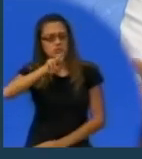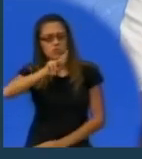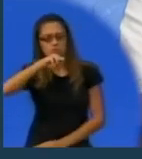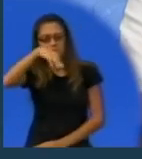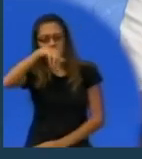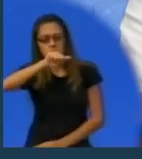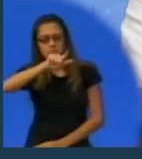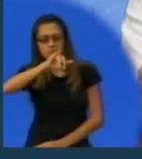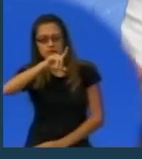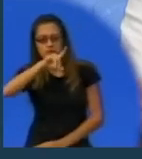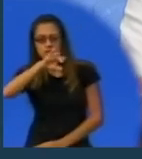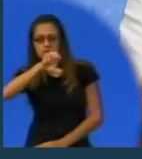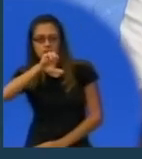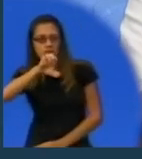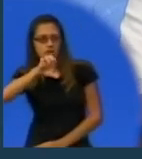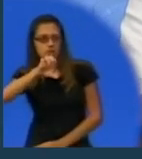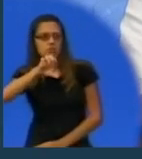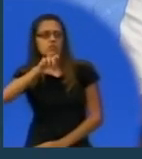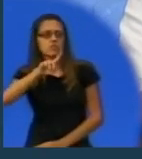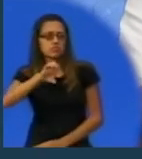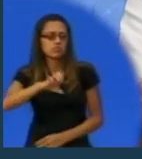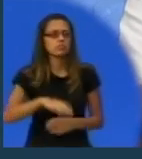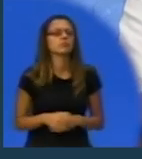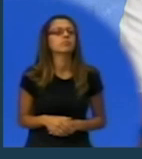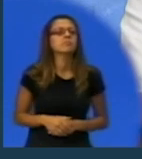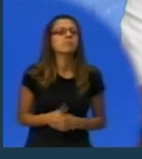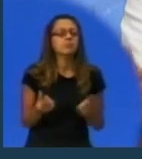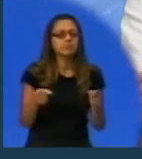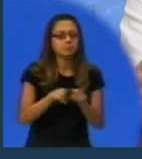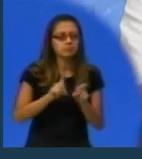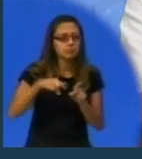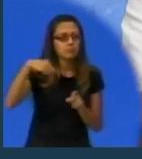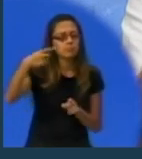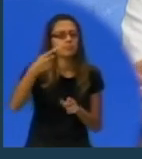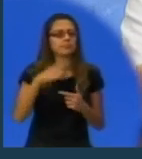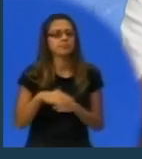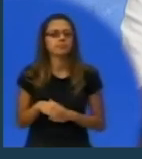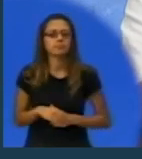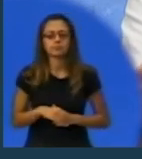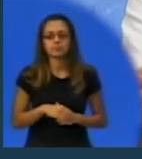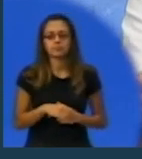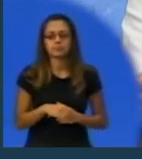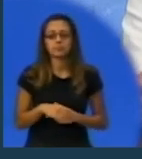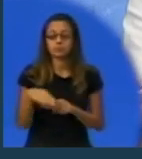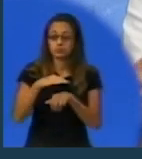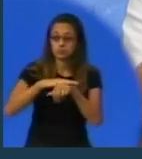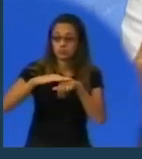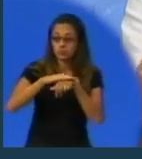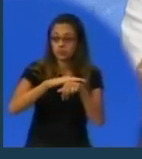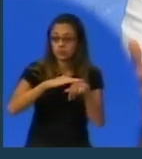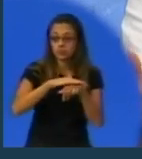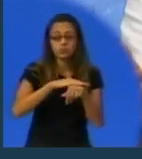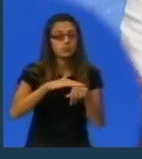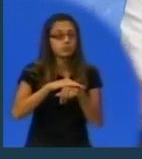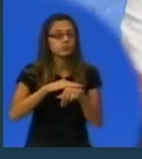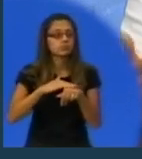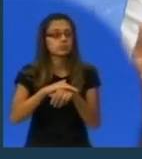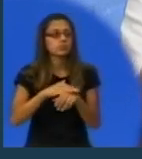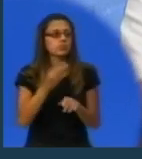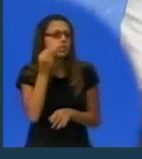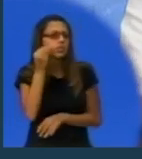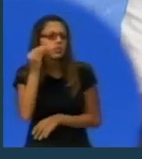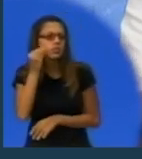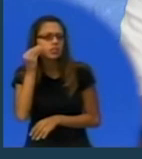de distribuição de dado e não normalidade. E, posteriormente a essa discussão, nós vamos falar dos